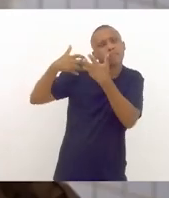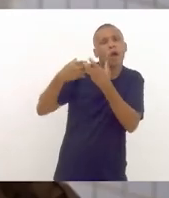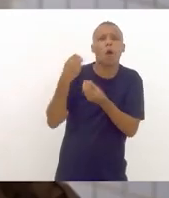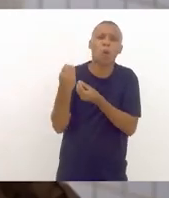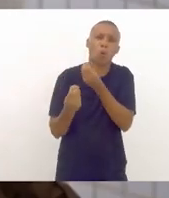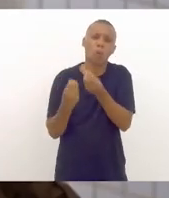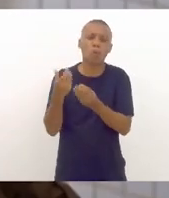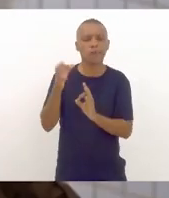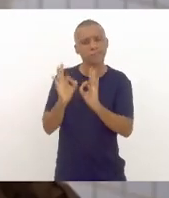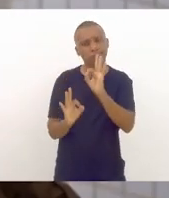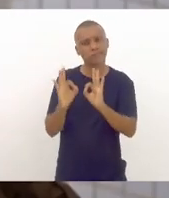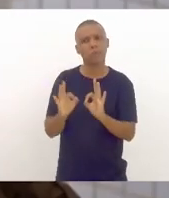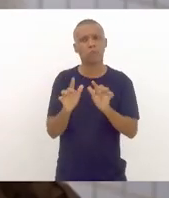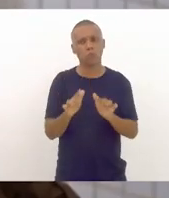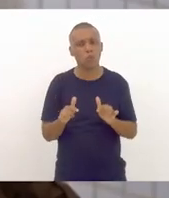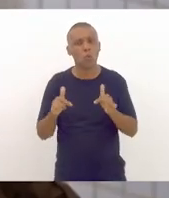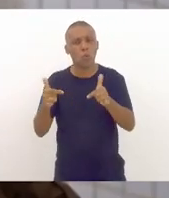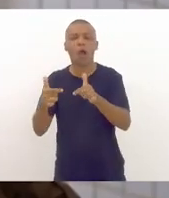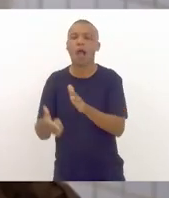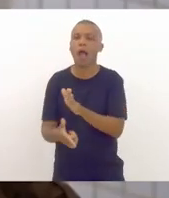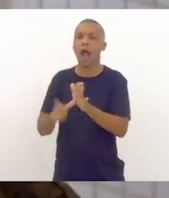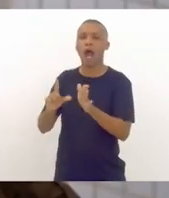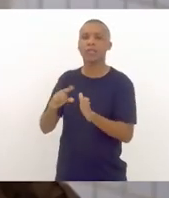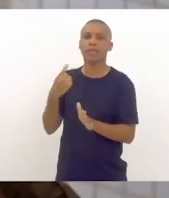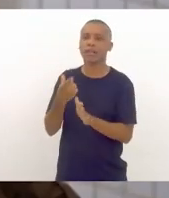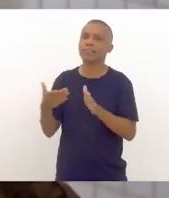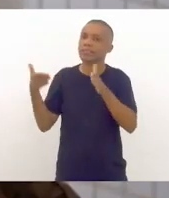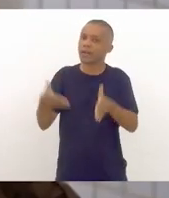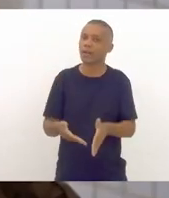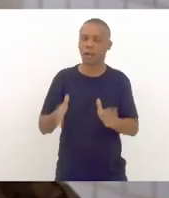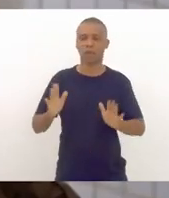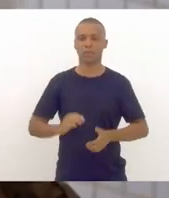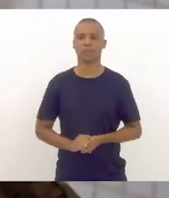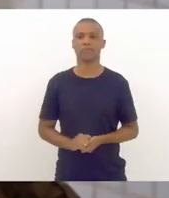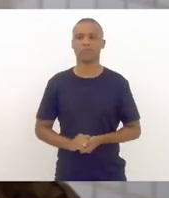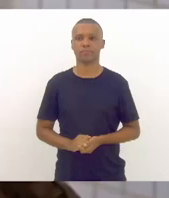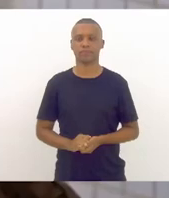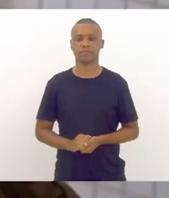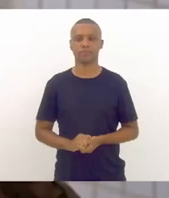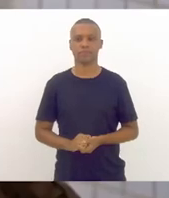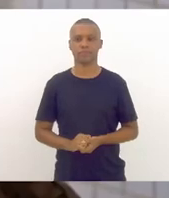do que antes dela chegar. Eu